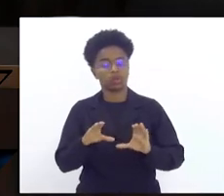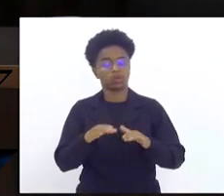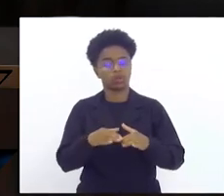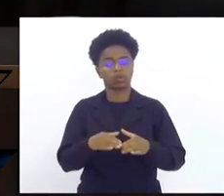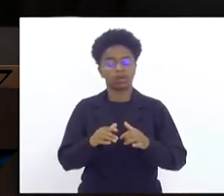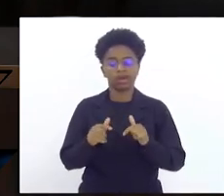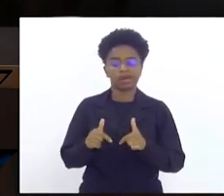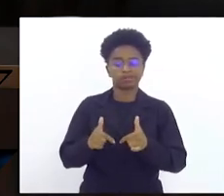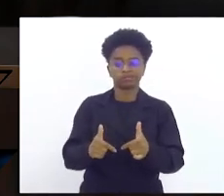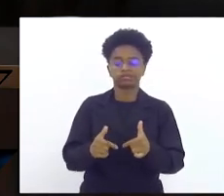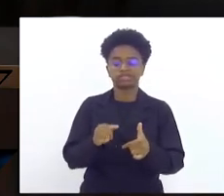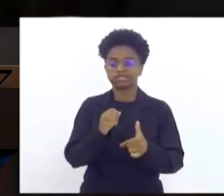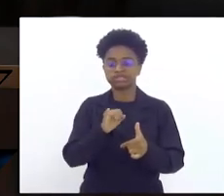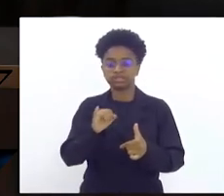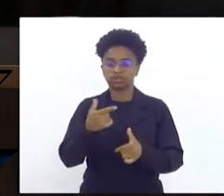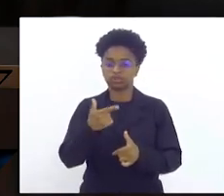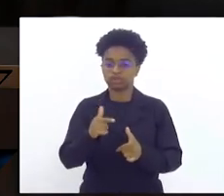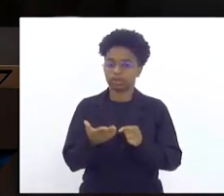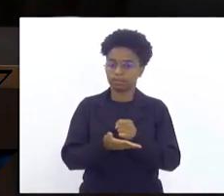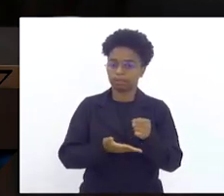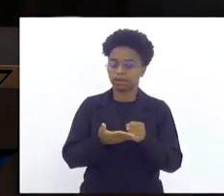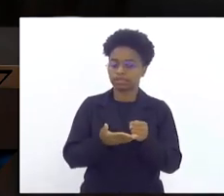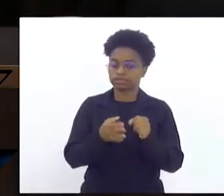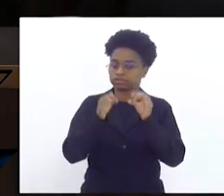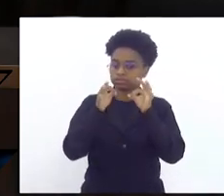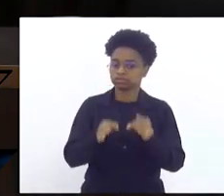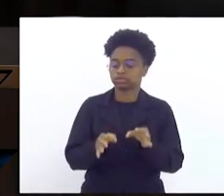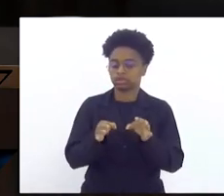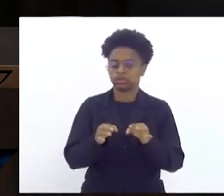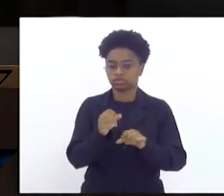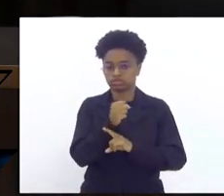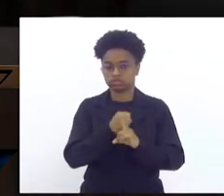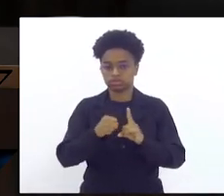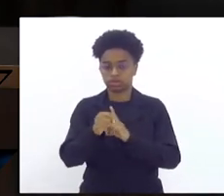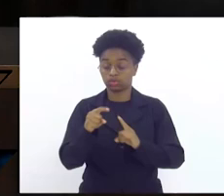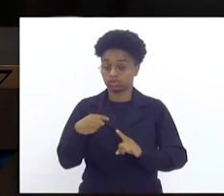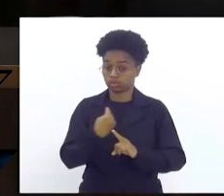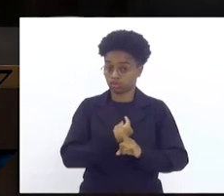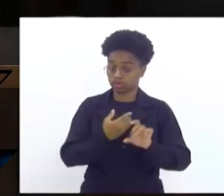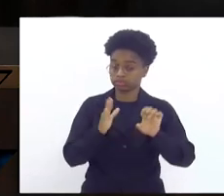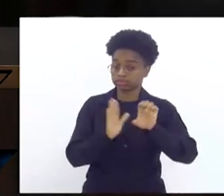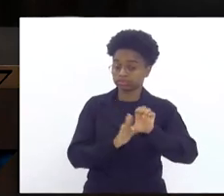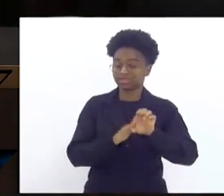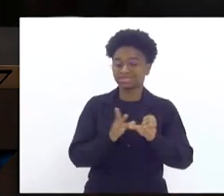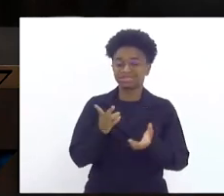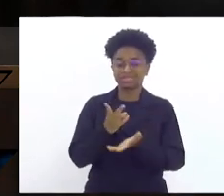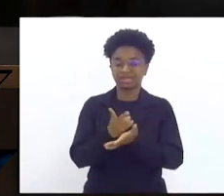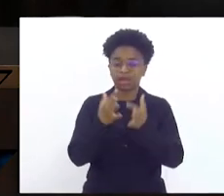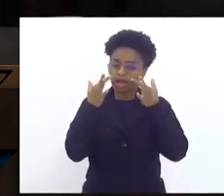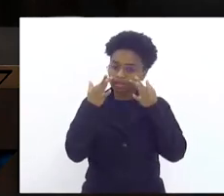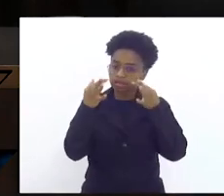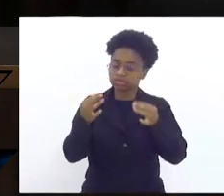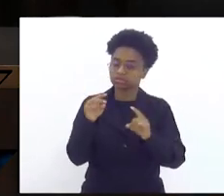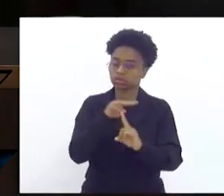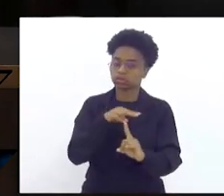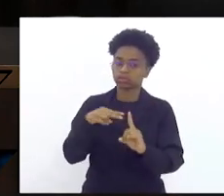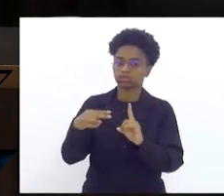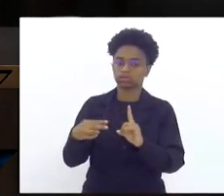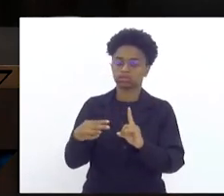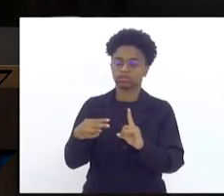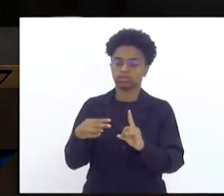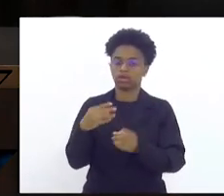sólida programática e social nós que somos de esquerda estaremos sempre olhando na Perspectiva